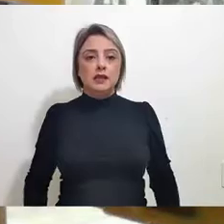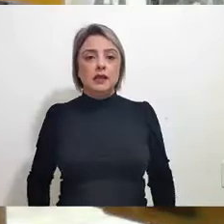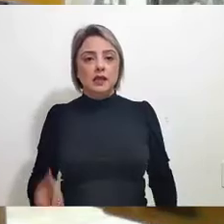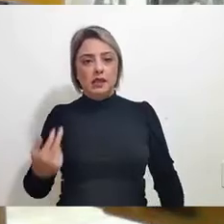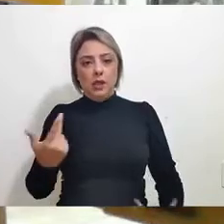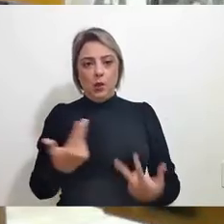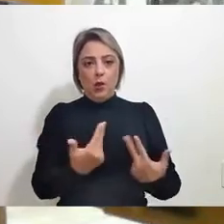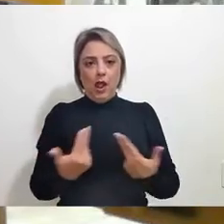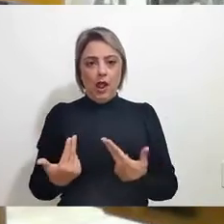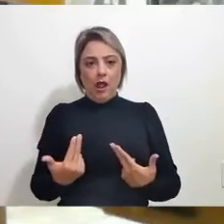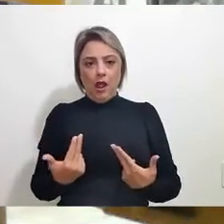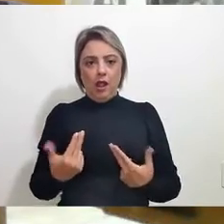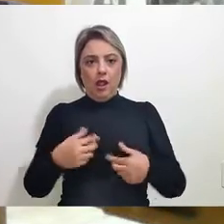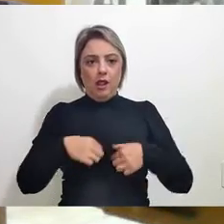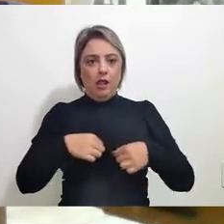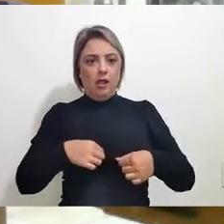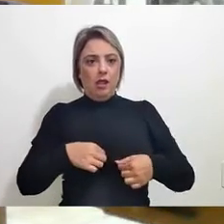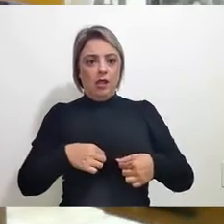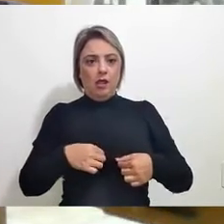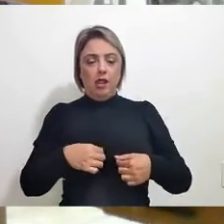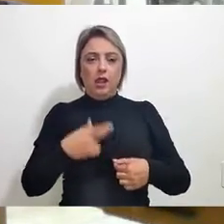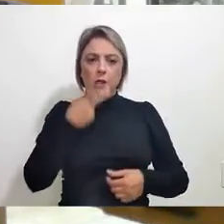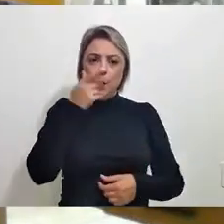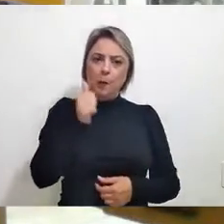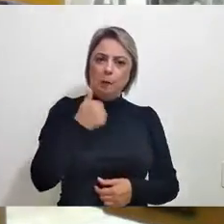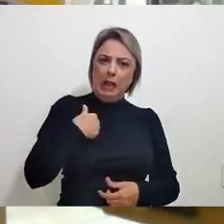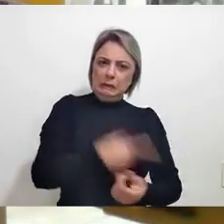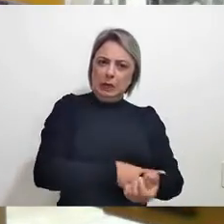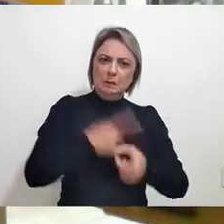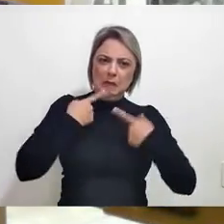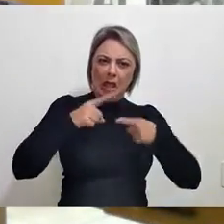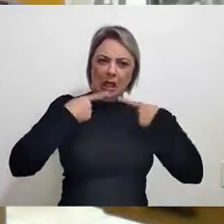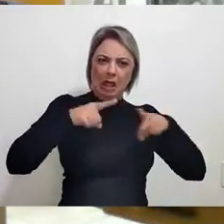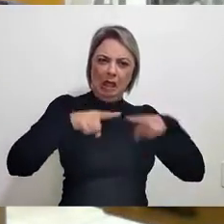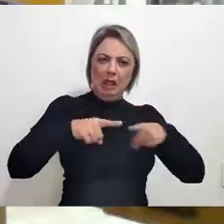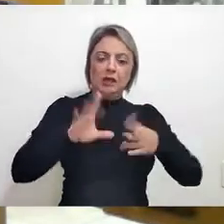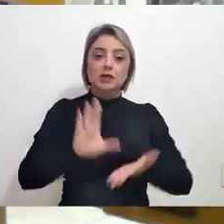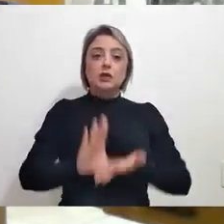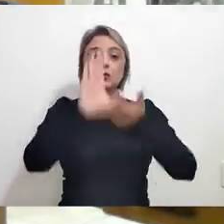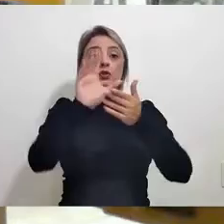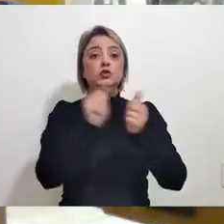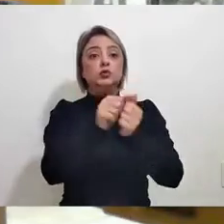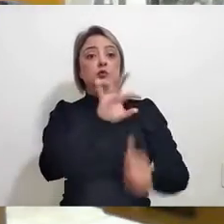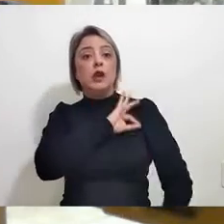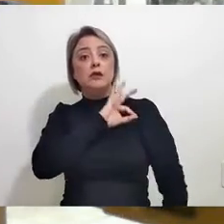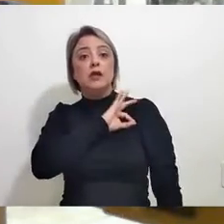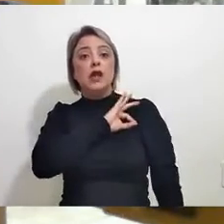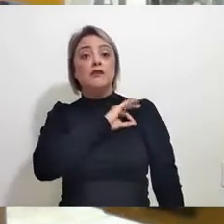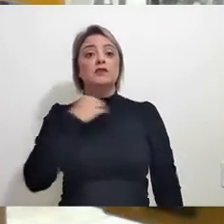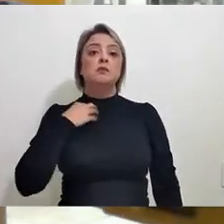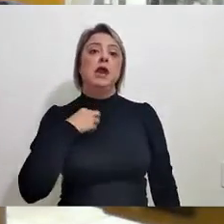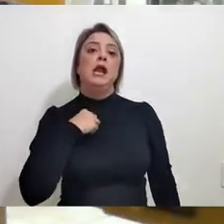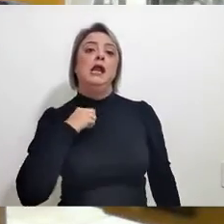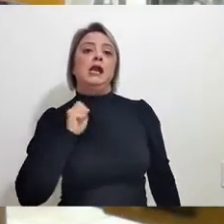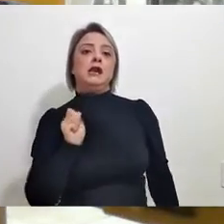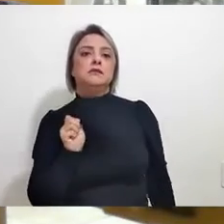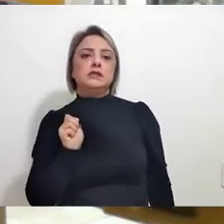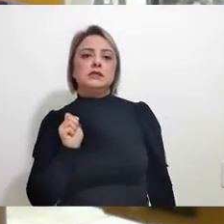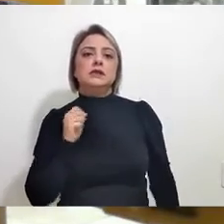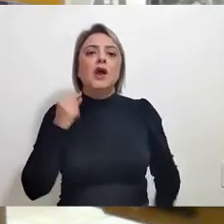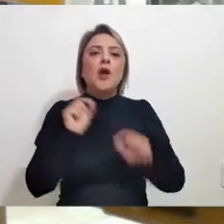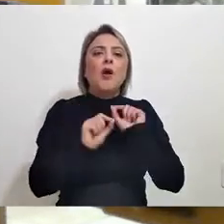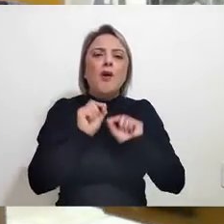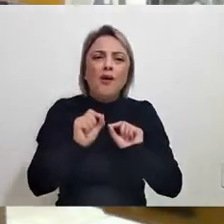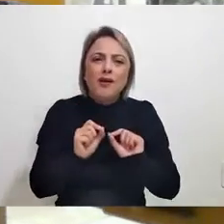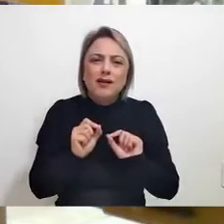fake news. É mostrar para a criança o seu direito, e principalmente que está elencado na Constituição Federal, que é a nossa lei maior. Fora